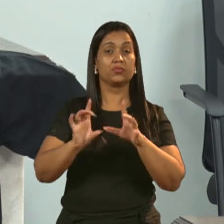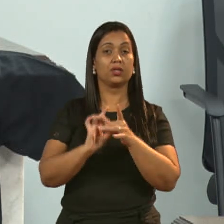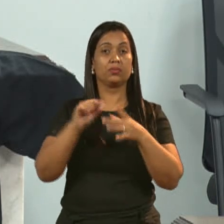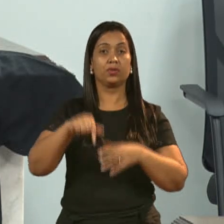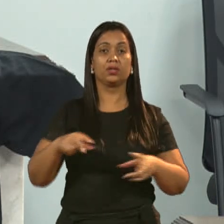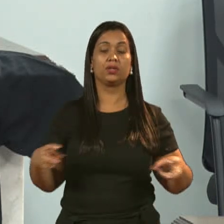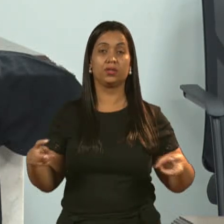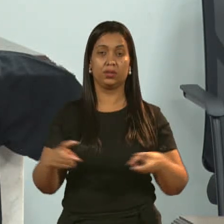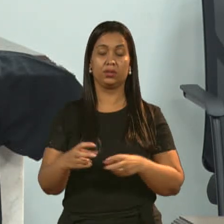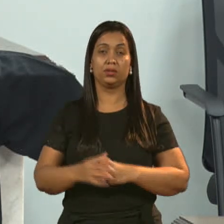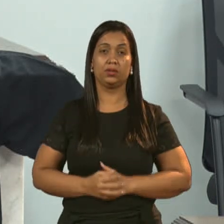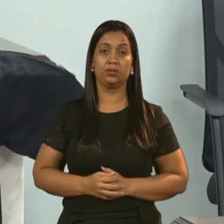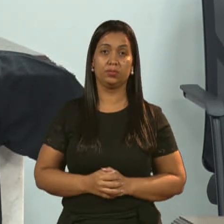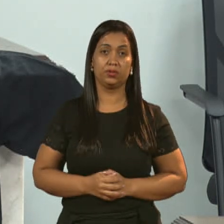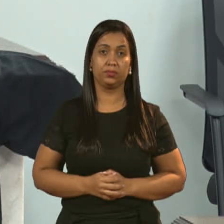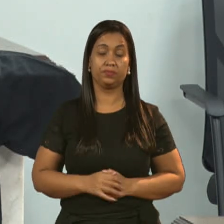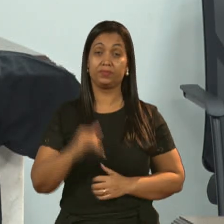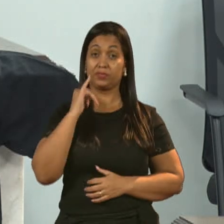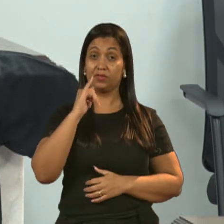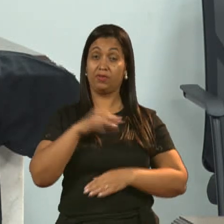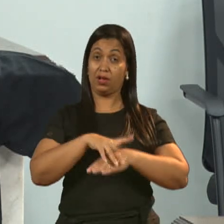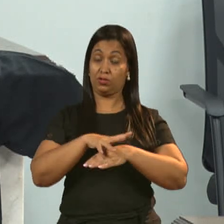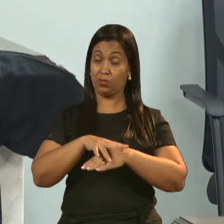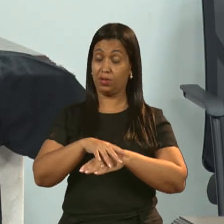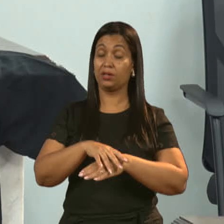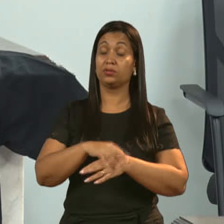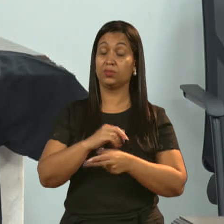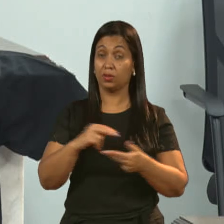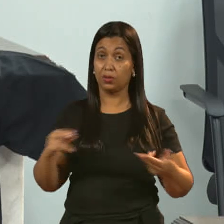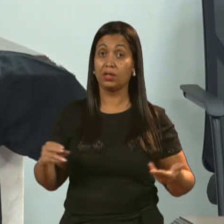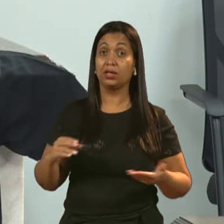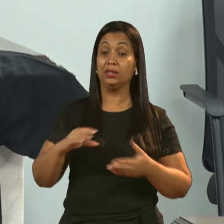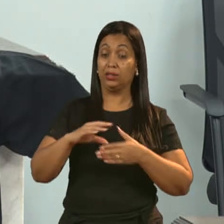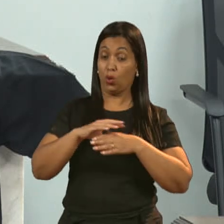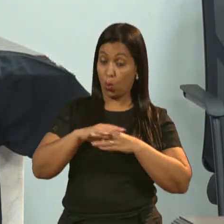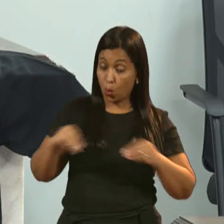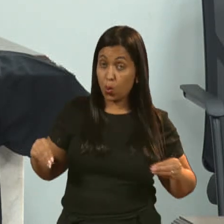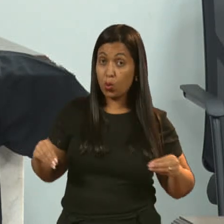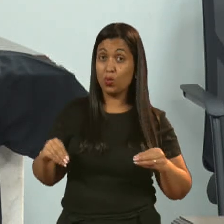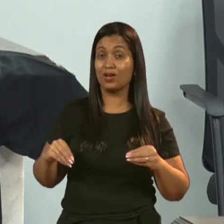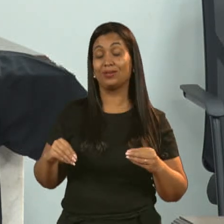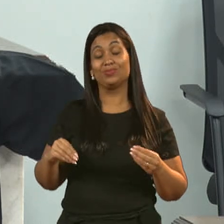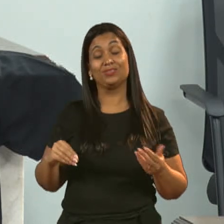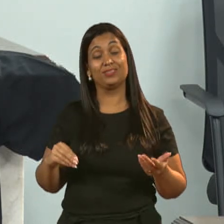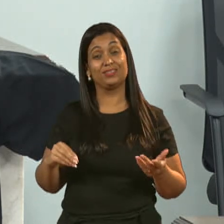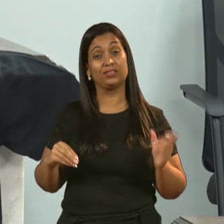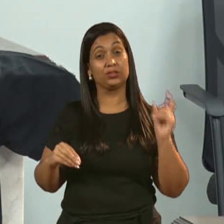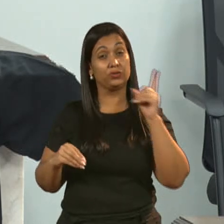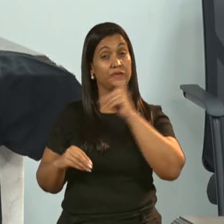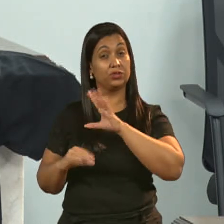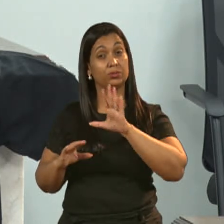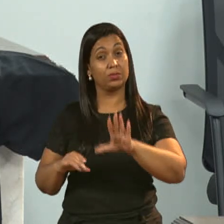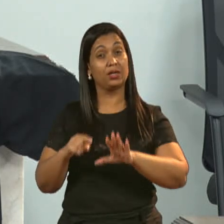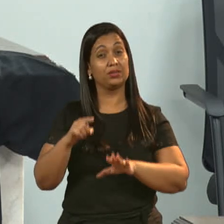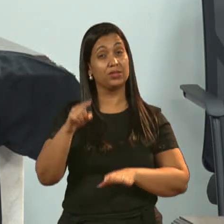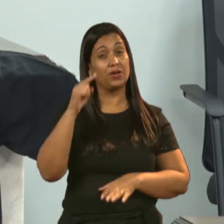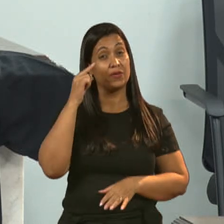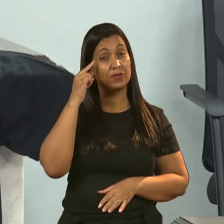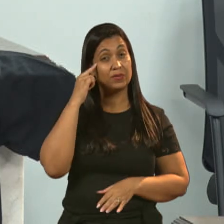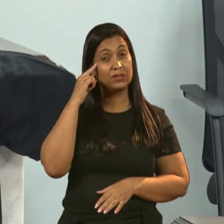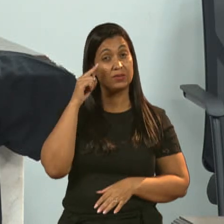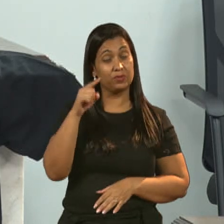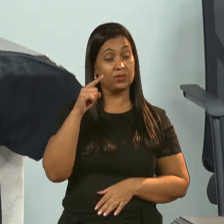casa. Falar de uma doença que você realmente sabe que não vai ter cura não é tão simples. Mas você imagina aí vocês que